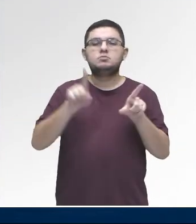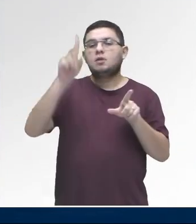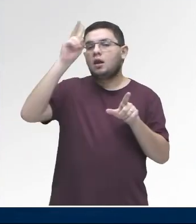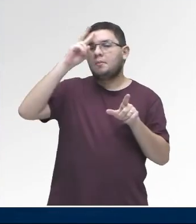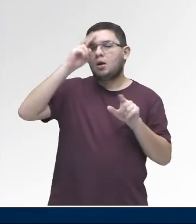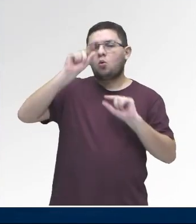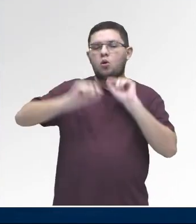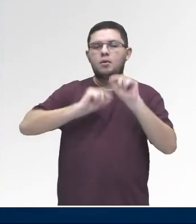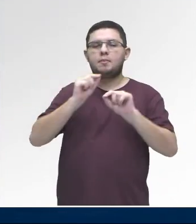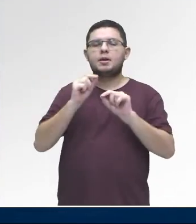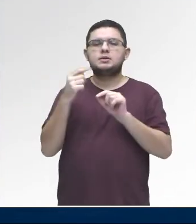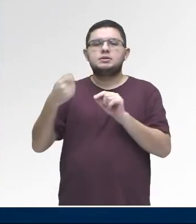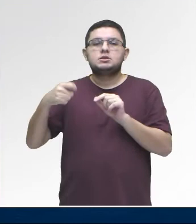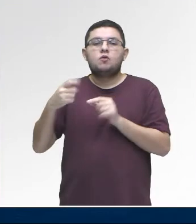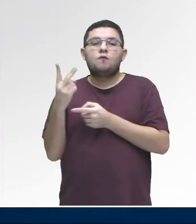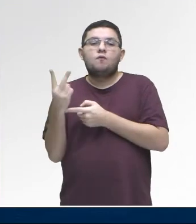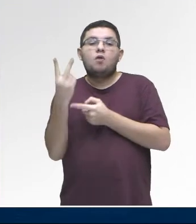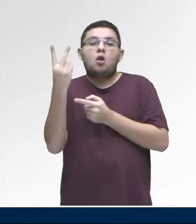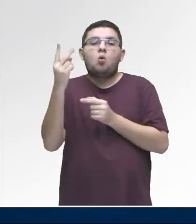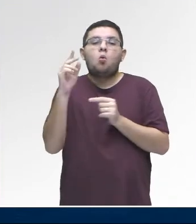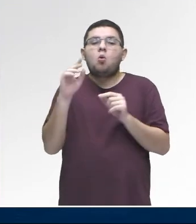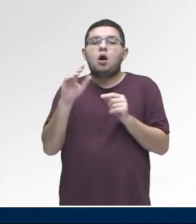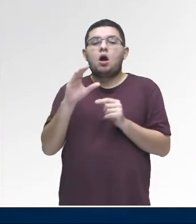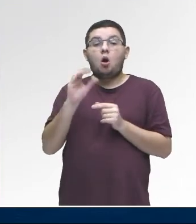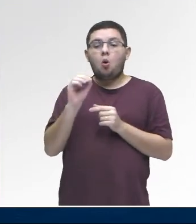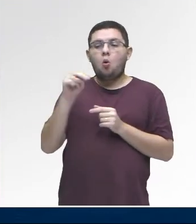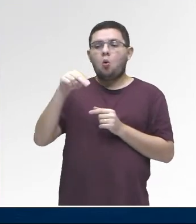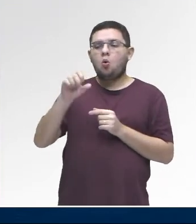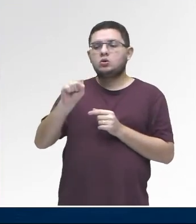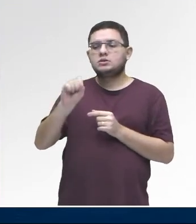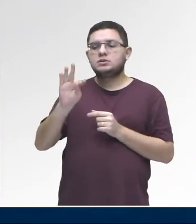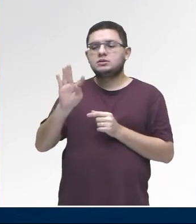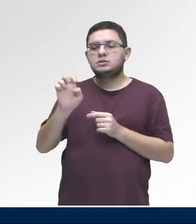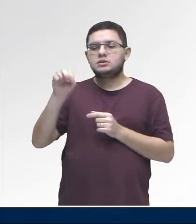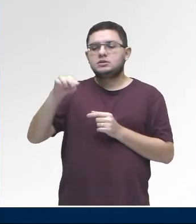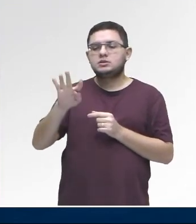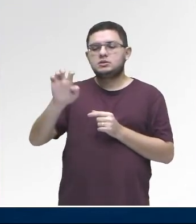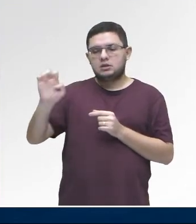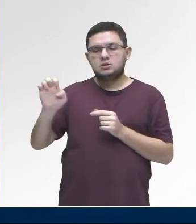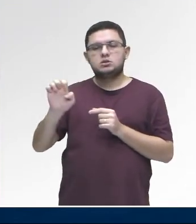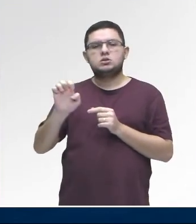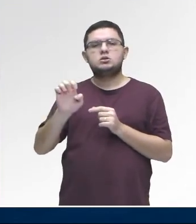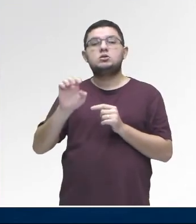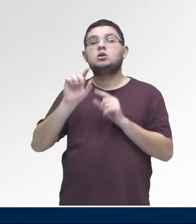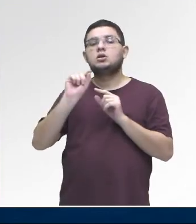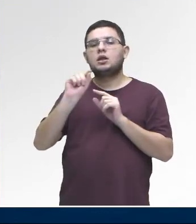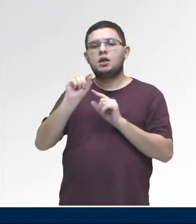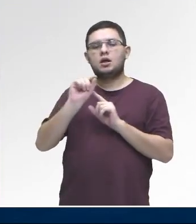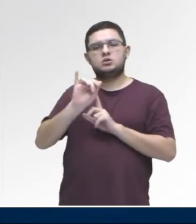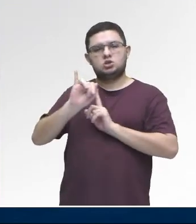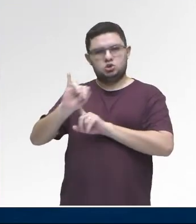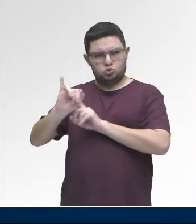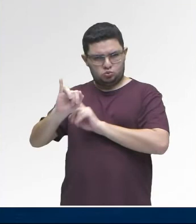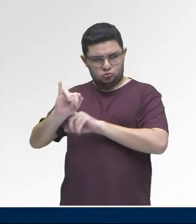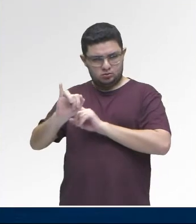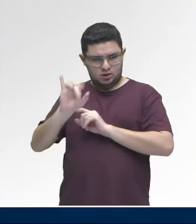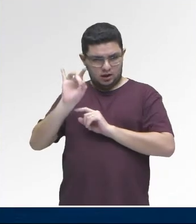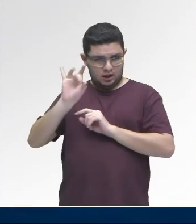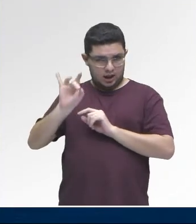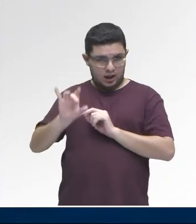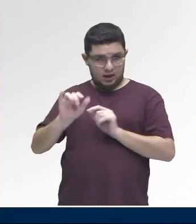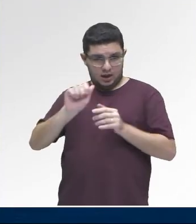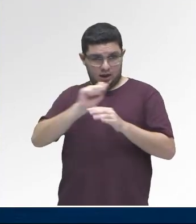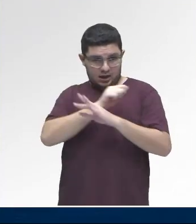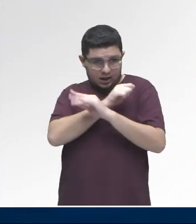do valor da constante de ionização de cada ácido, ok? Vamos lá. Então,